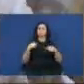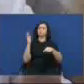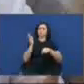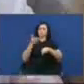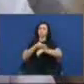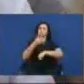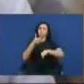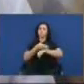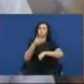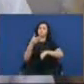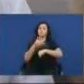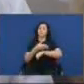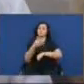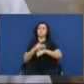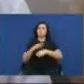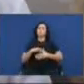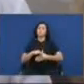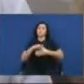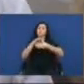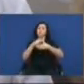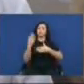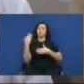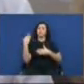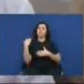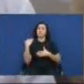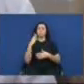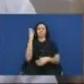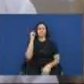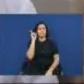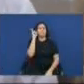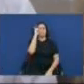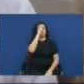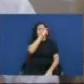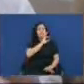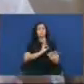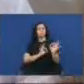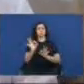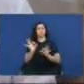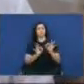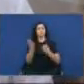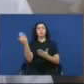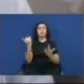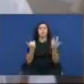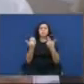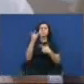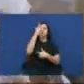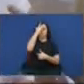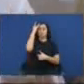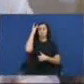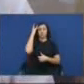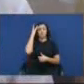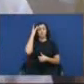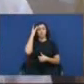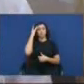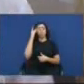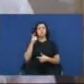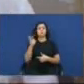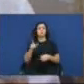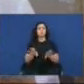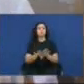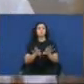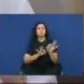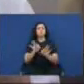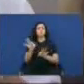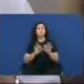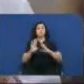já participei como líder disso, sei da dificuldade que é em trazer essas pessoas, de